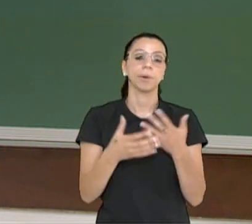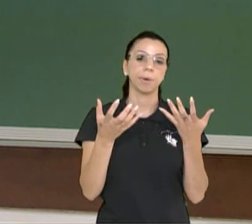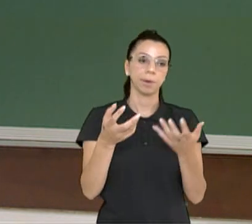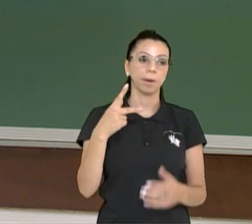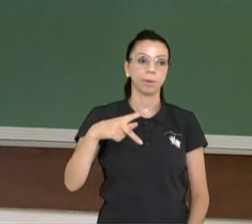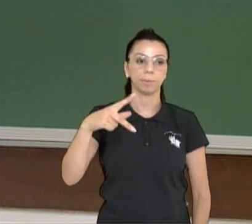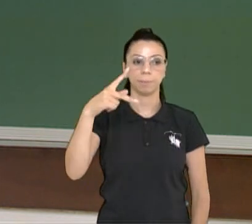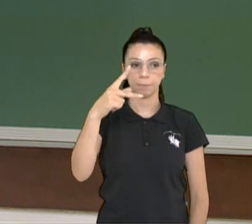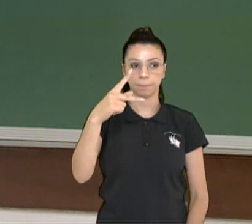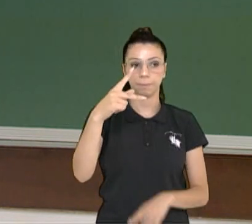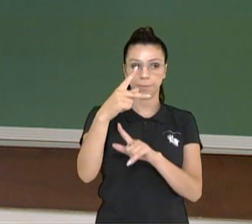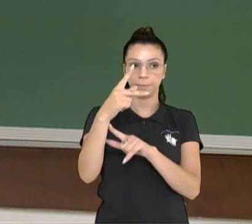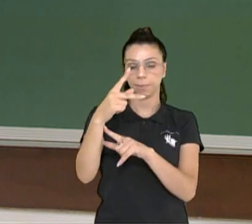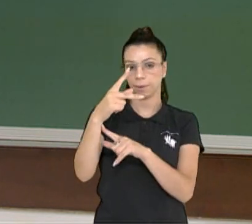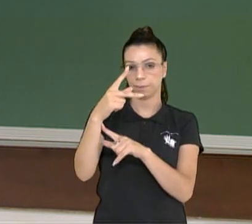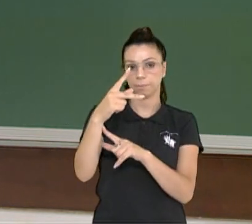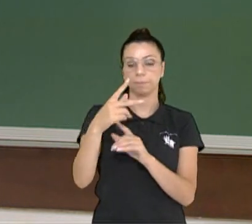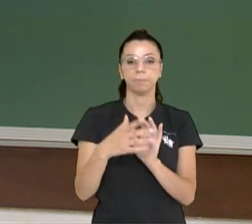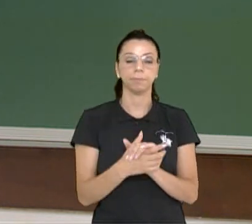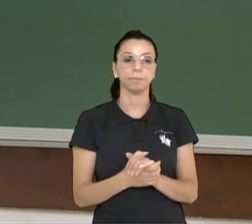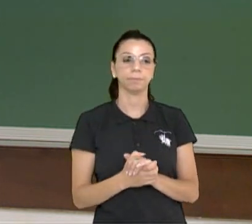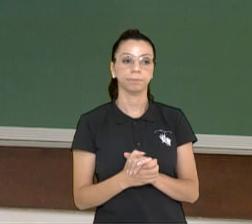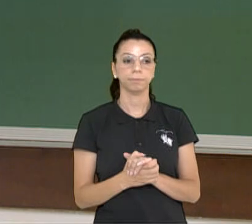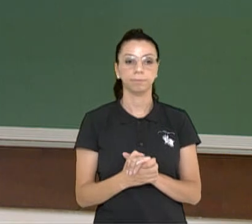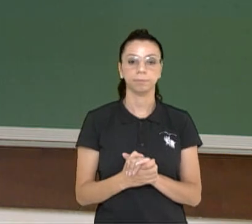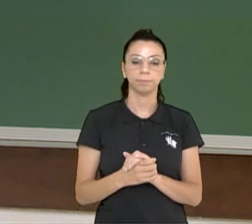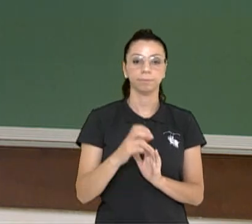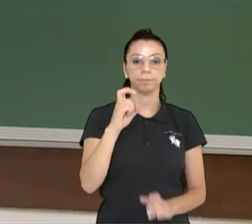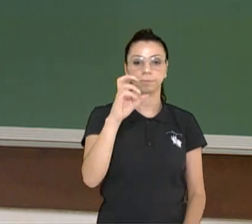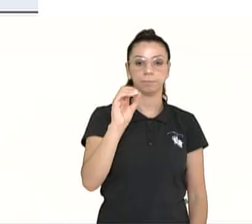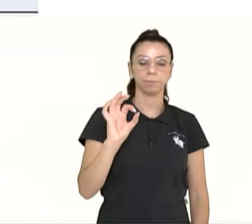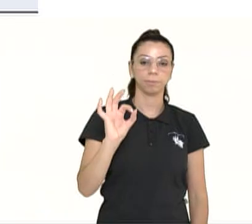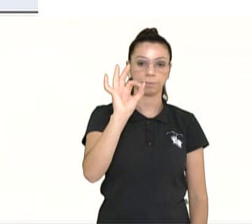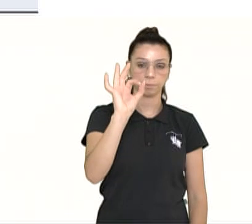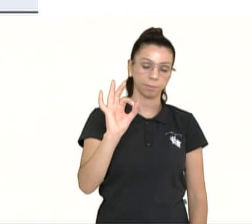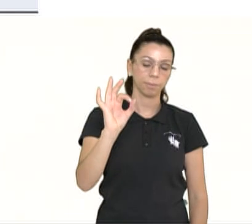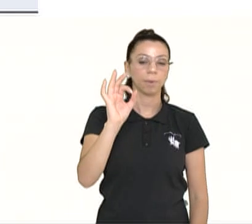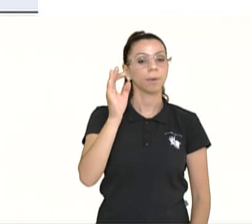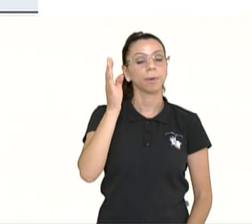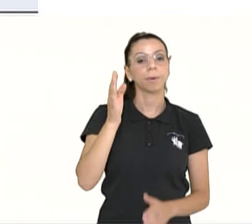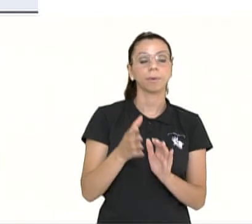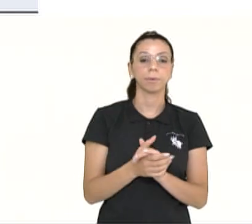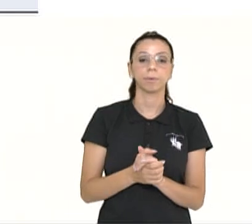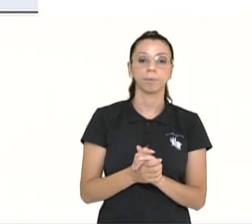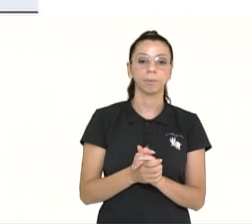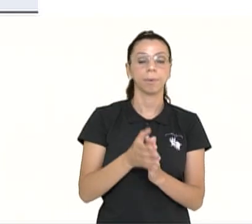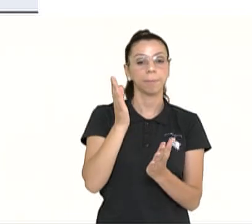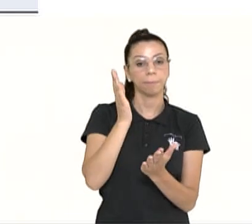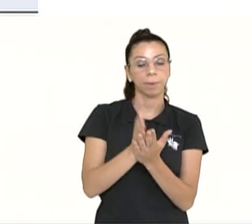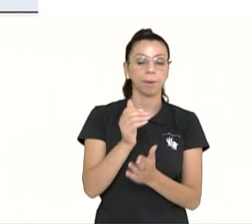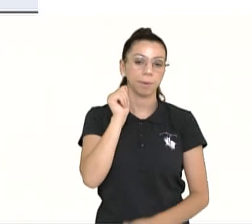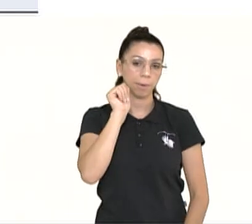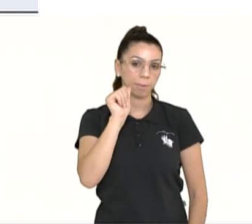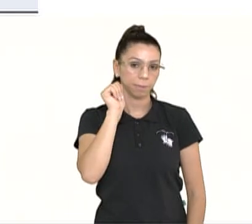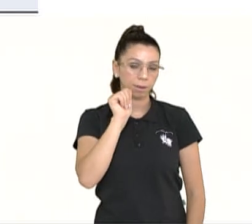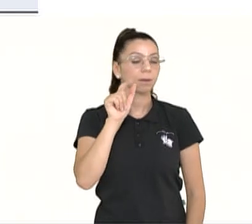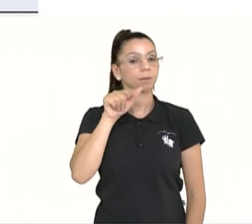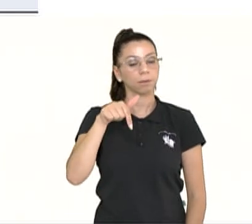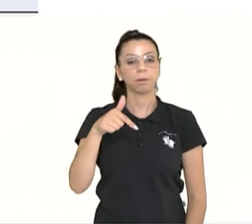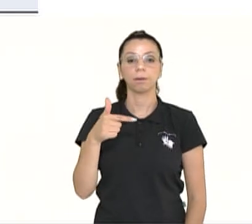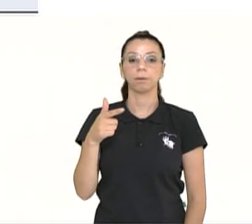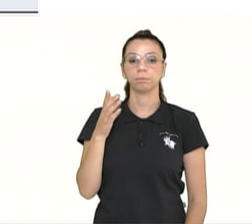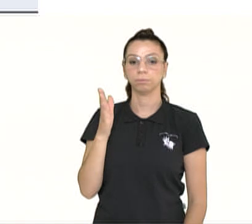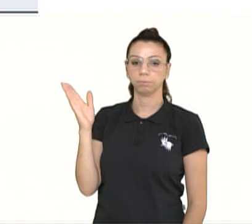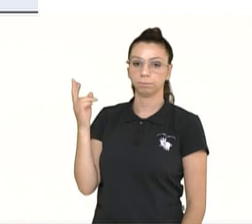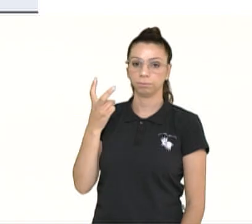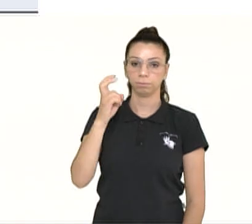não a interrogação, a letra P é 50%, metade das meninas estão nessa faixa. E para calcular a letra